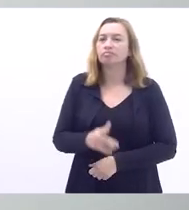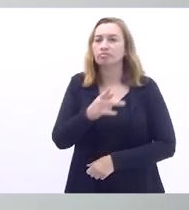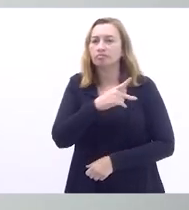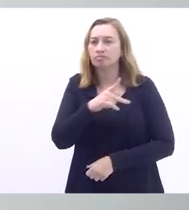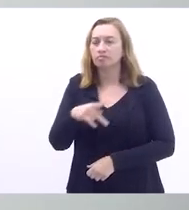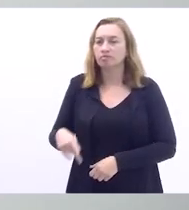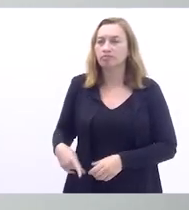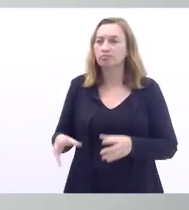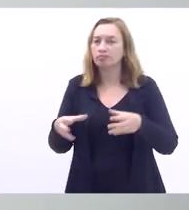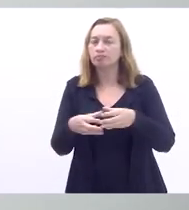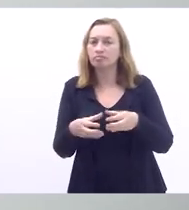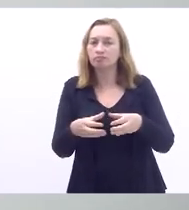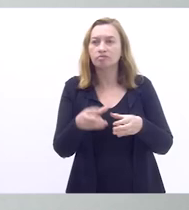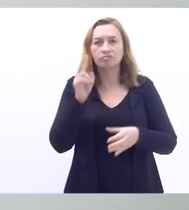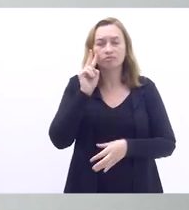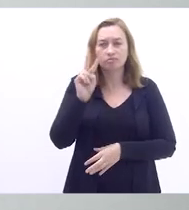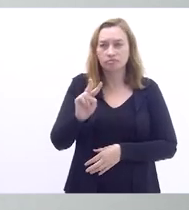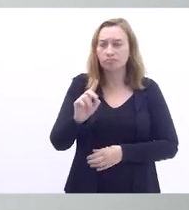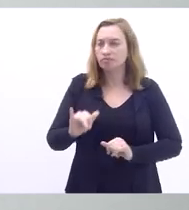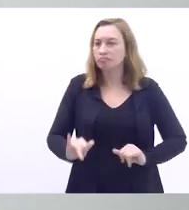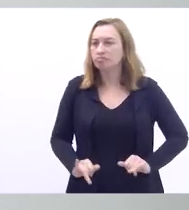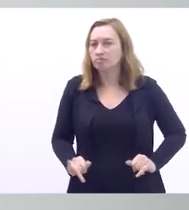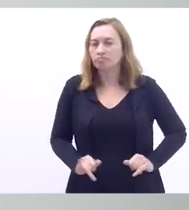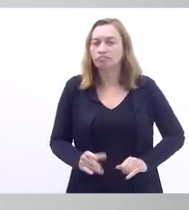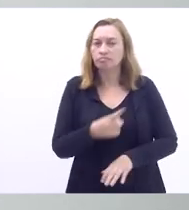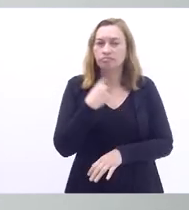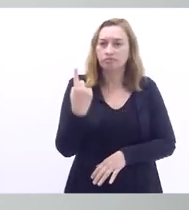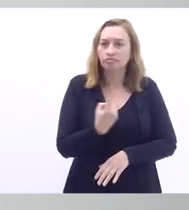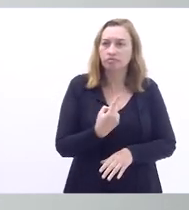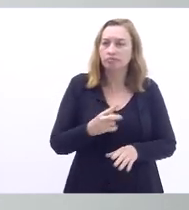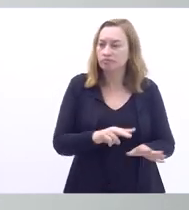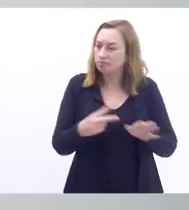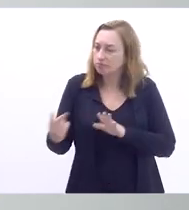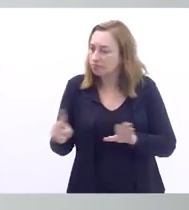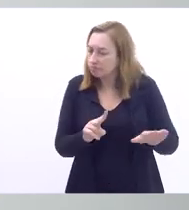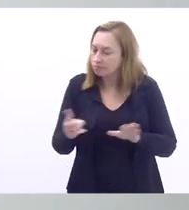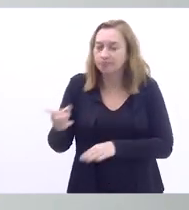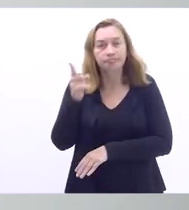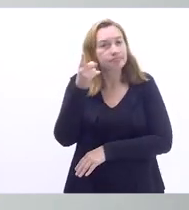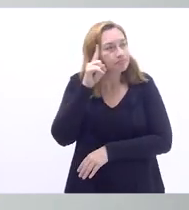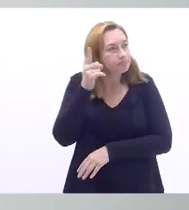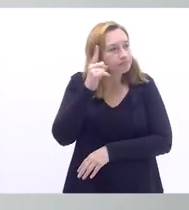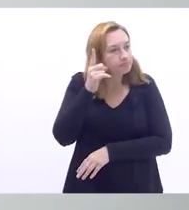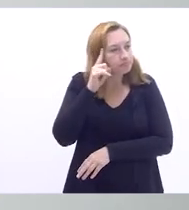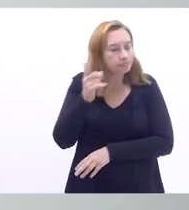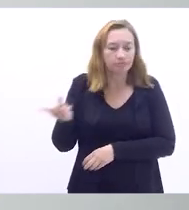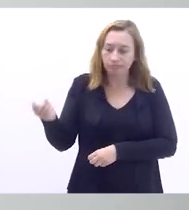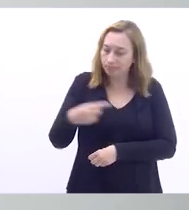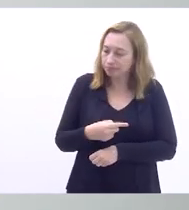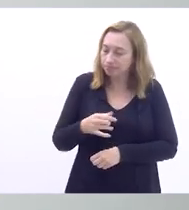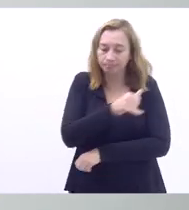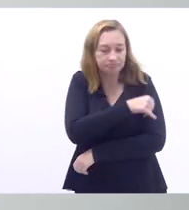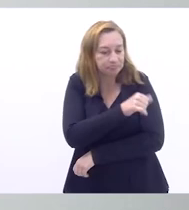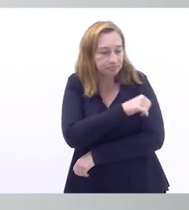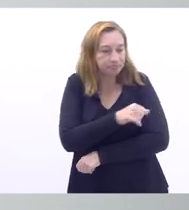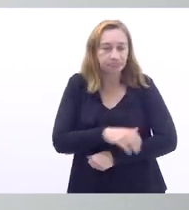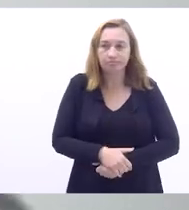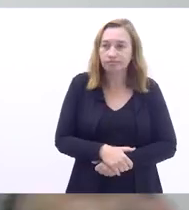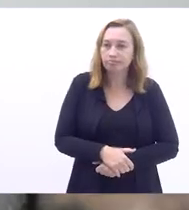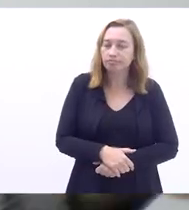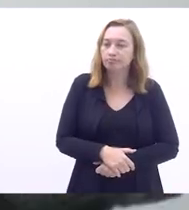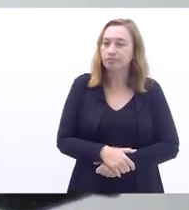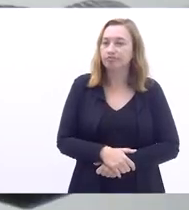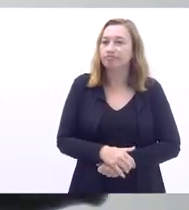condições né eu vejo aí o sofrimento nosso toda a semana toda semana vindo para o Rio de Janeiro e você